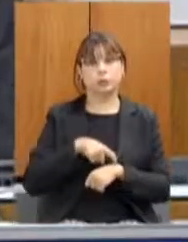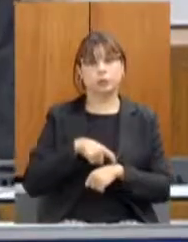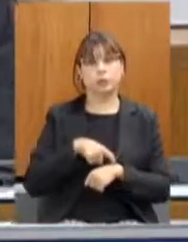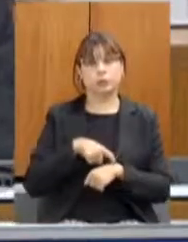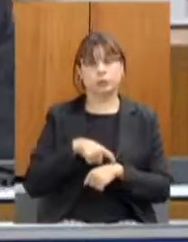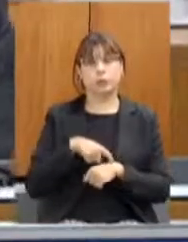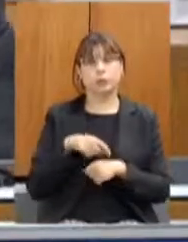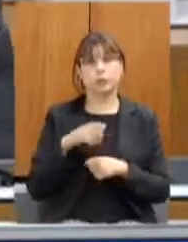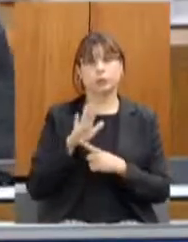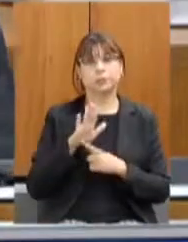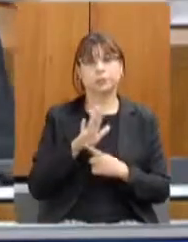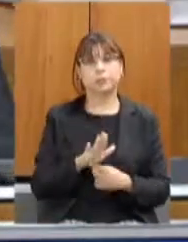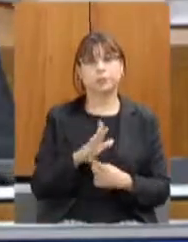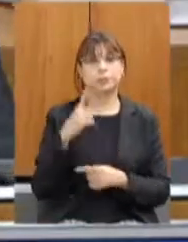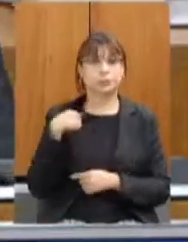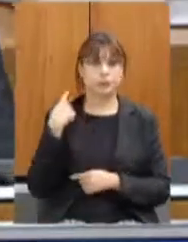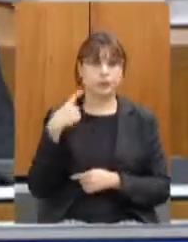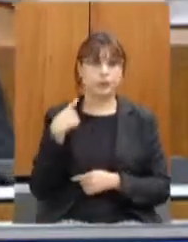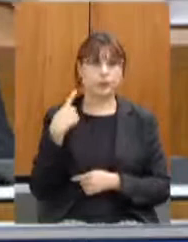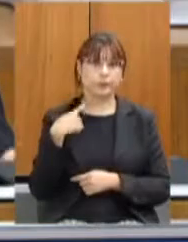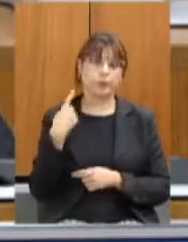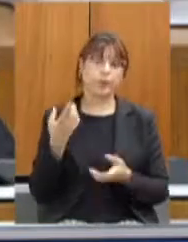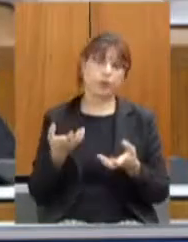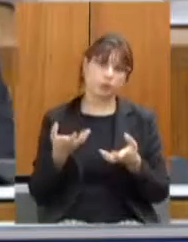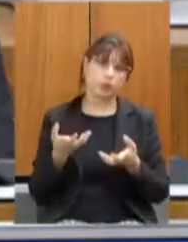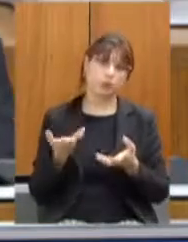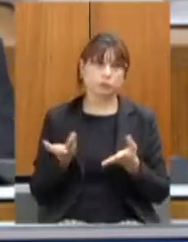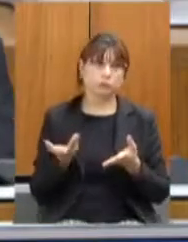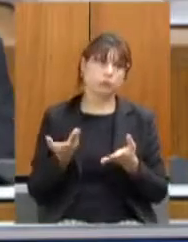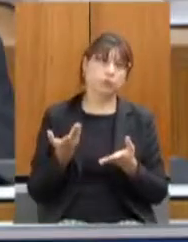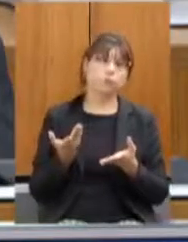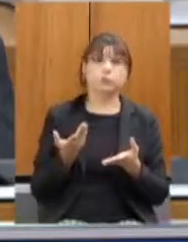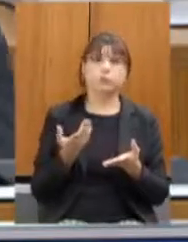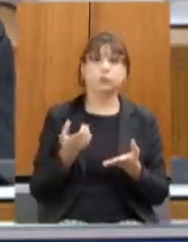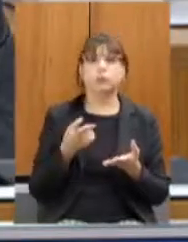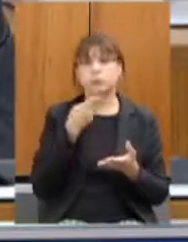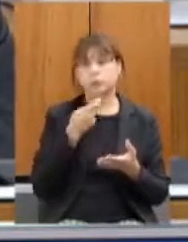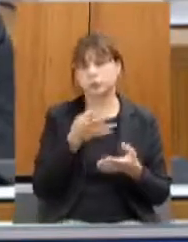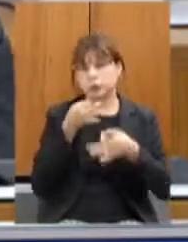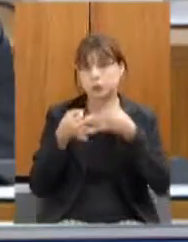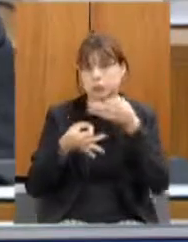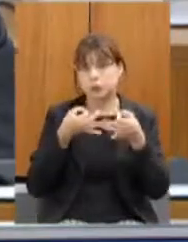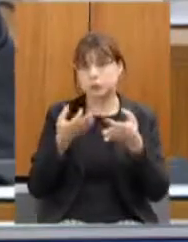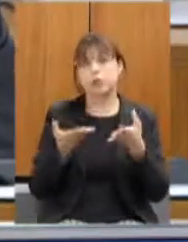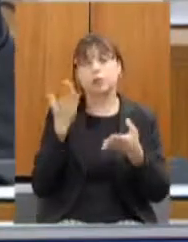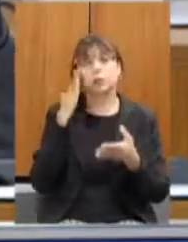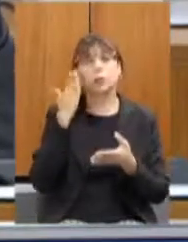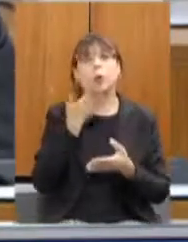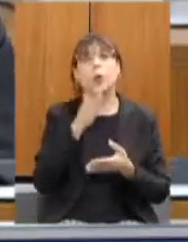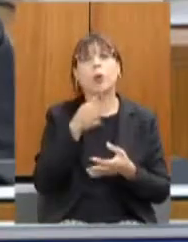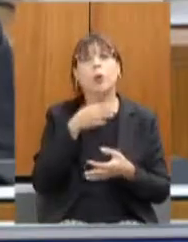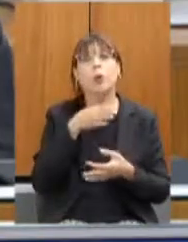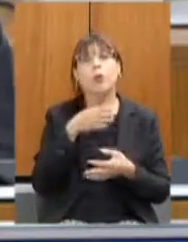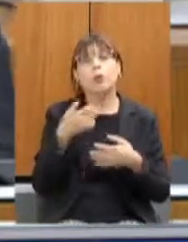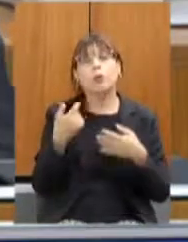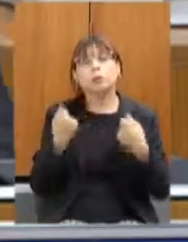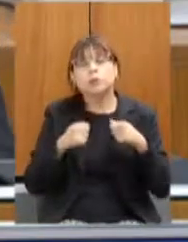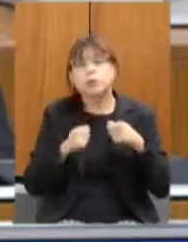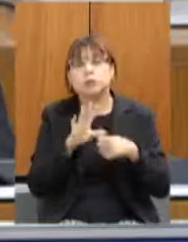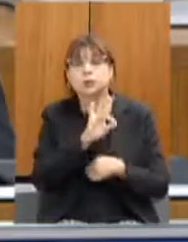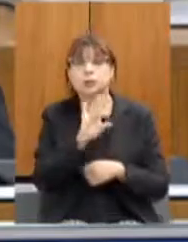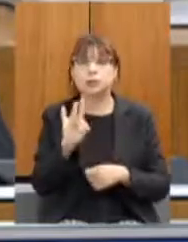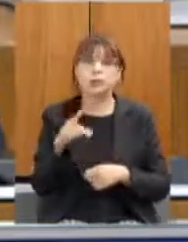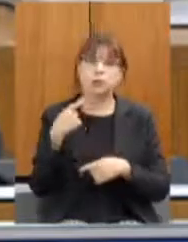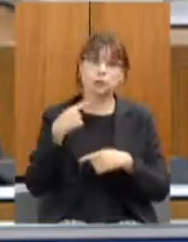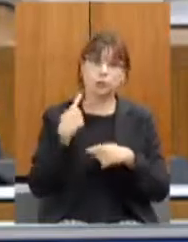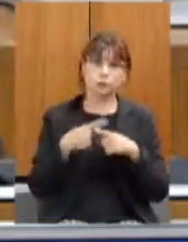aos deputados interessados nessa política o e ouvir as demandas dos Senhores deputados por causa que esse grupo